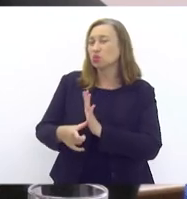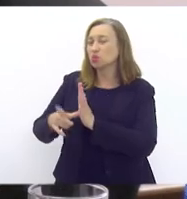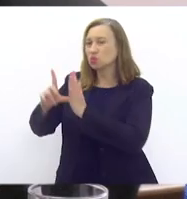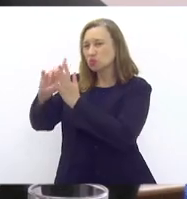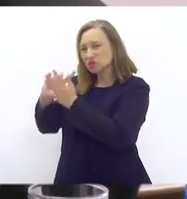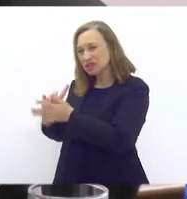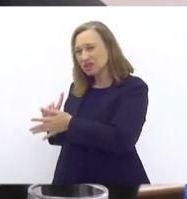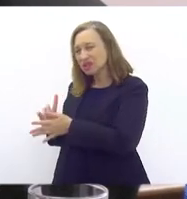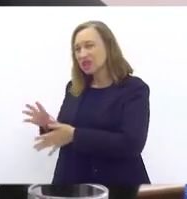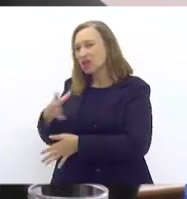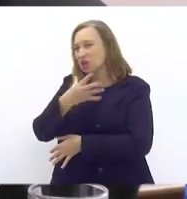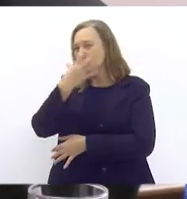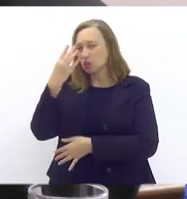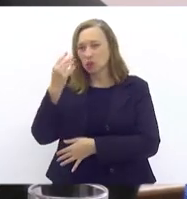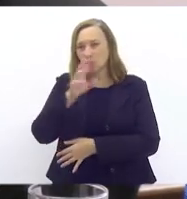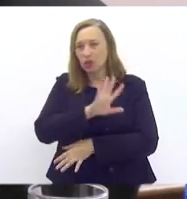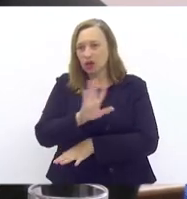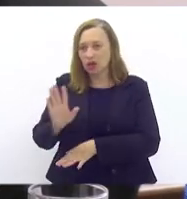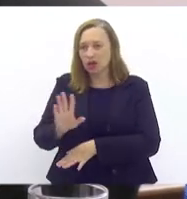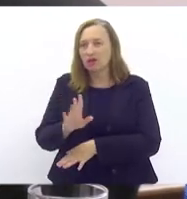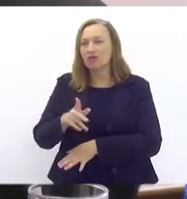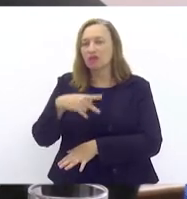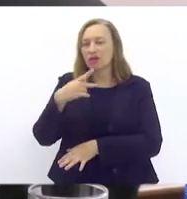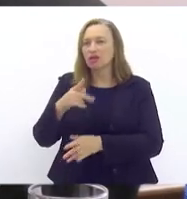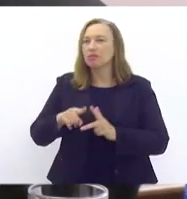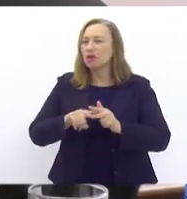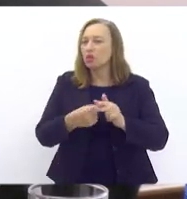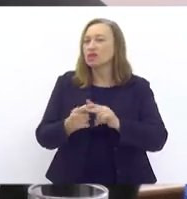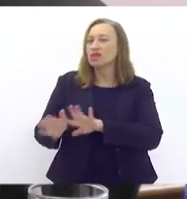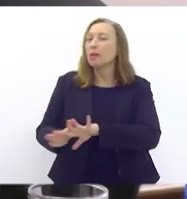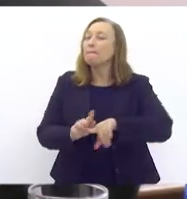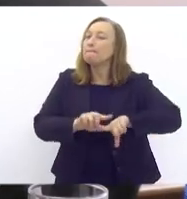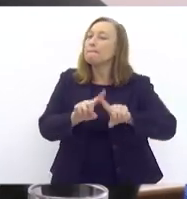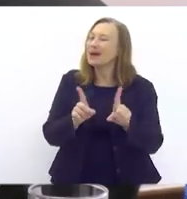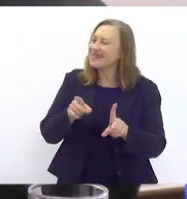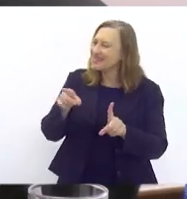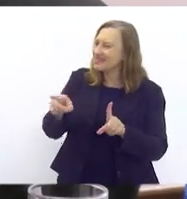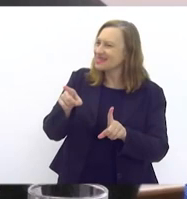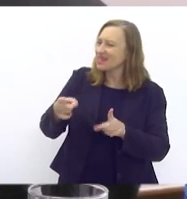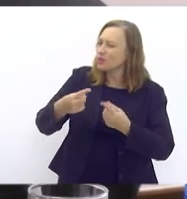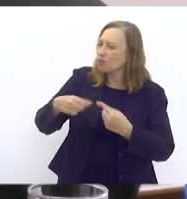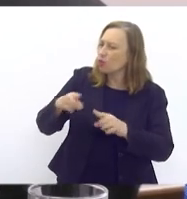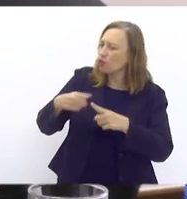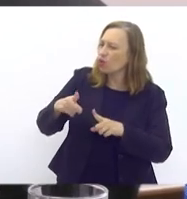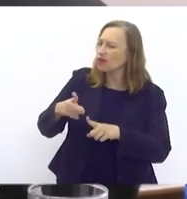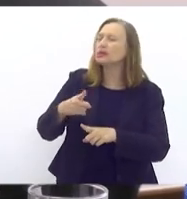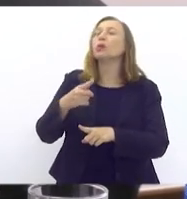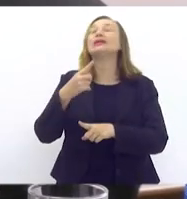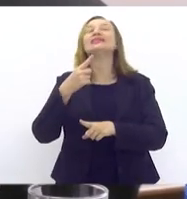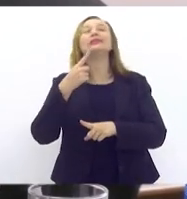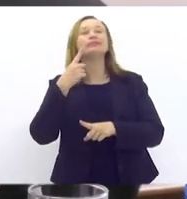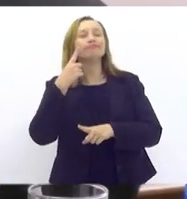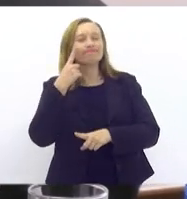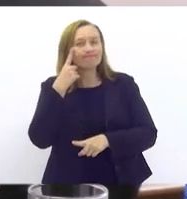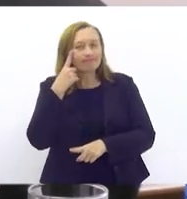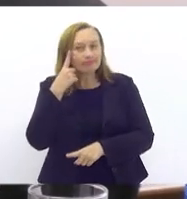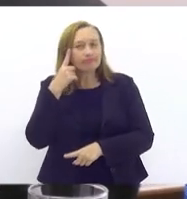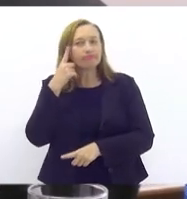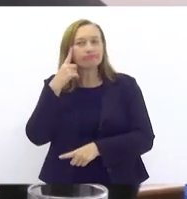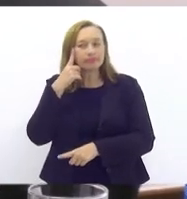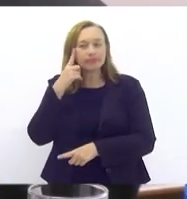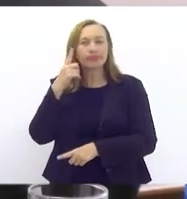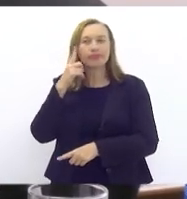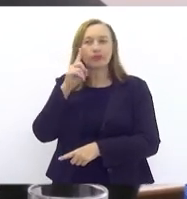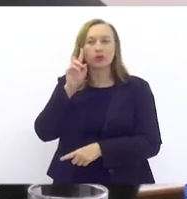deixei de de responder que Aqua da reparação mas mas essa provocação me me me me